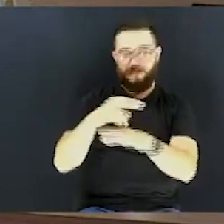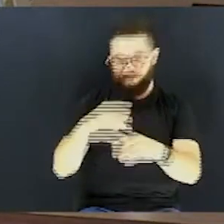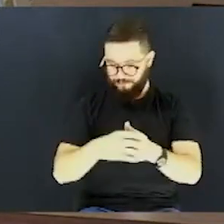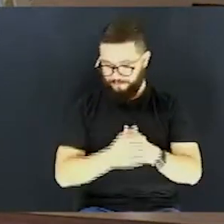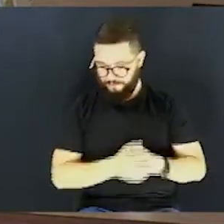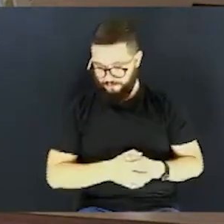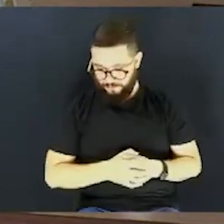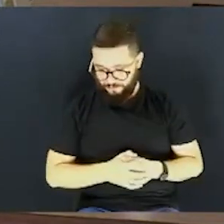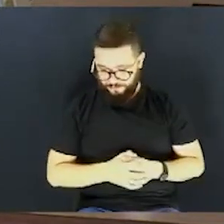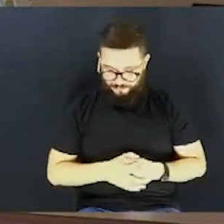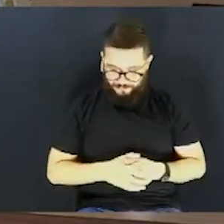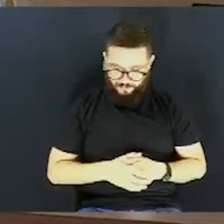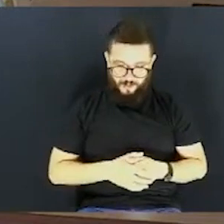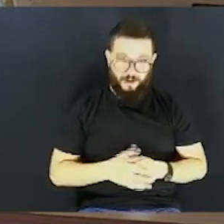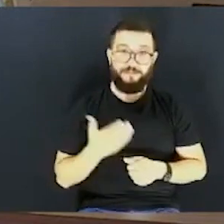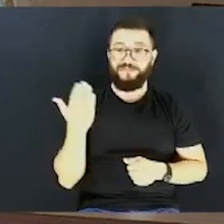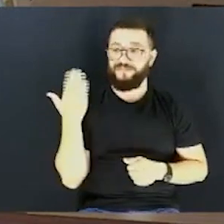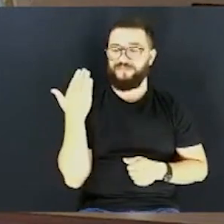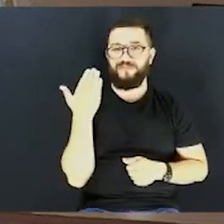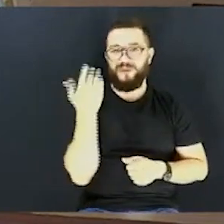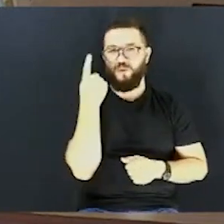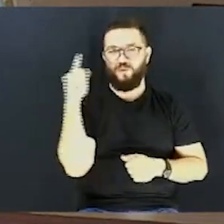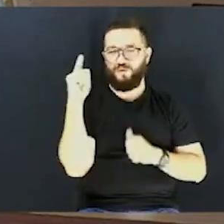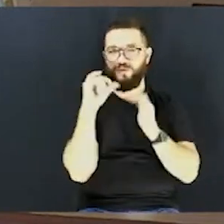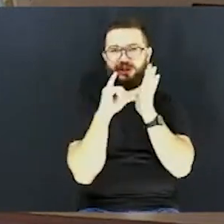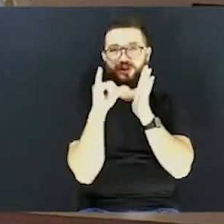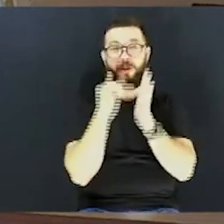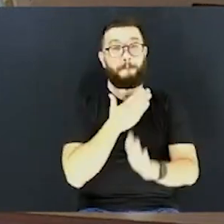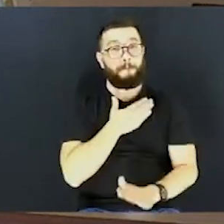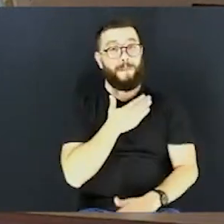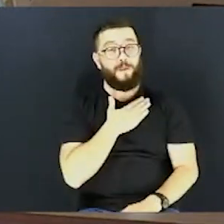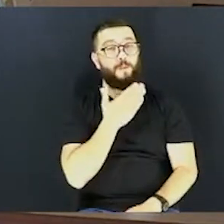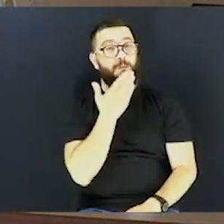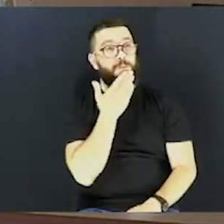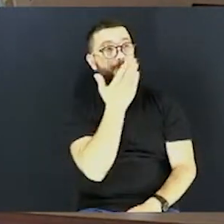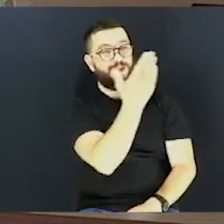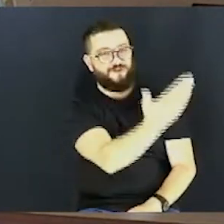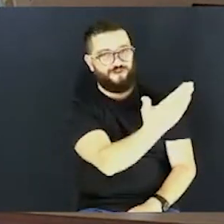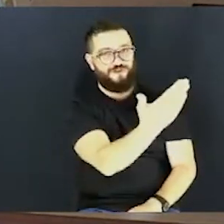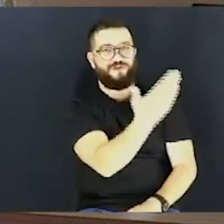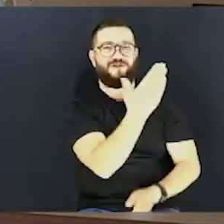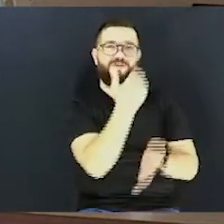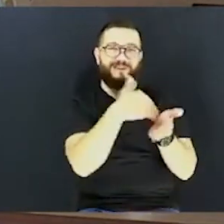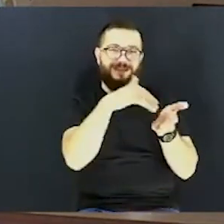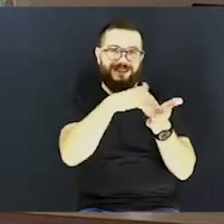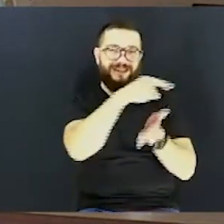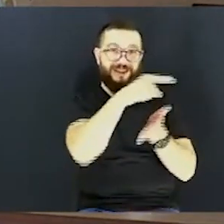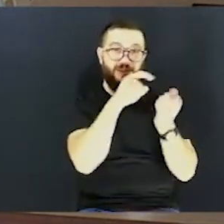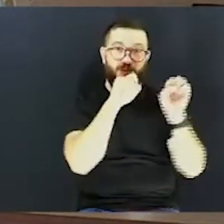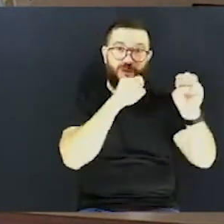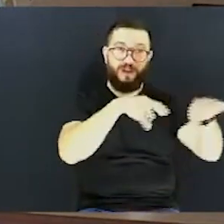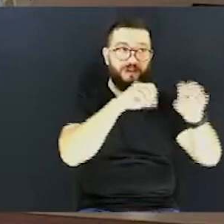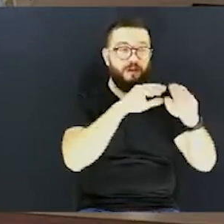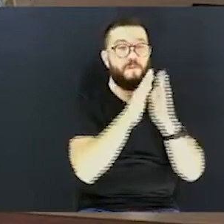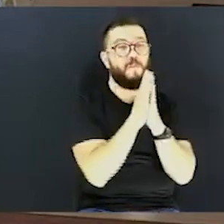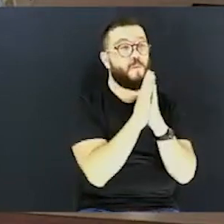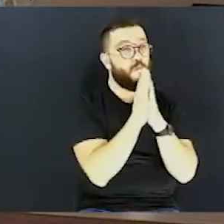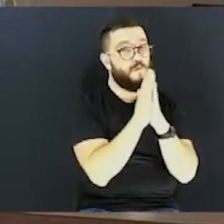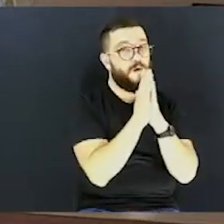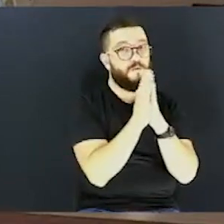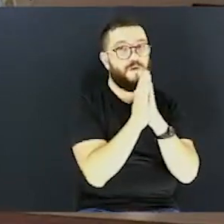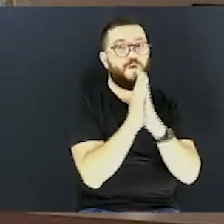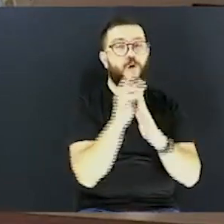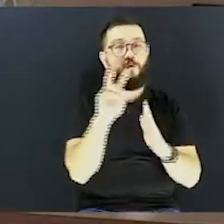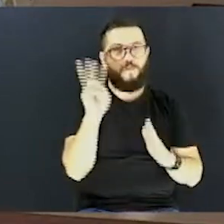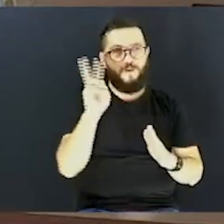no último edital, foi um pedido lá do nosso gabinete, que foi atendido pela Secretaria Municipal de Educação, o valor para as crianças de berçário